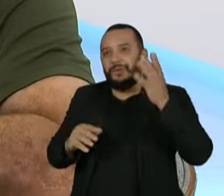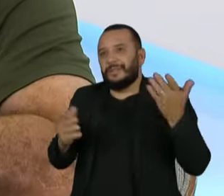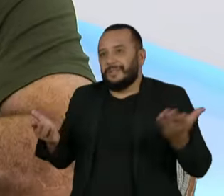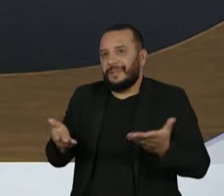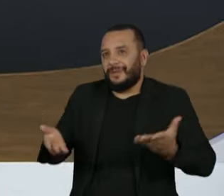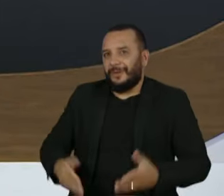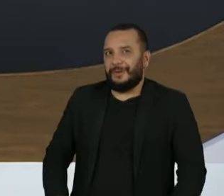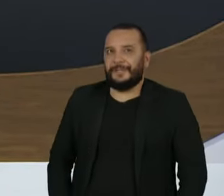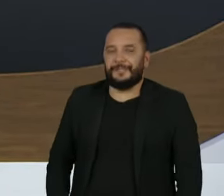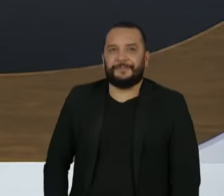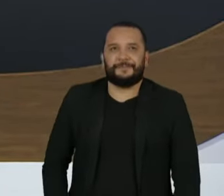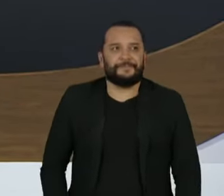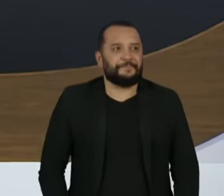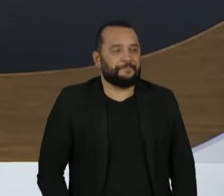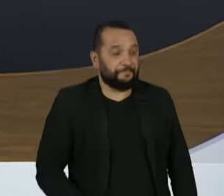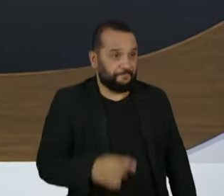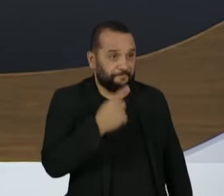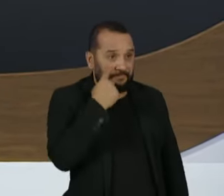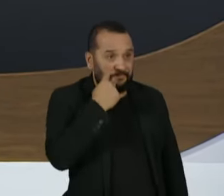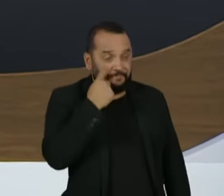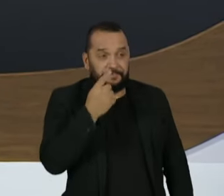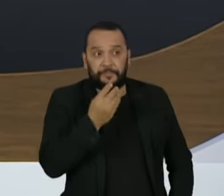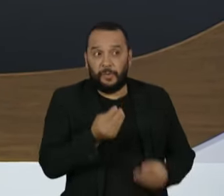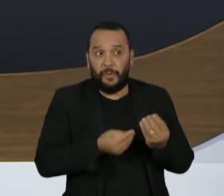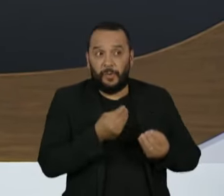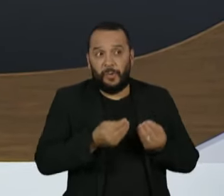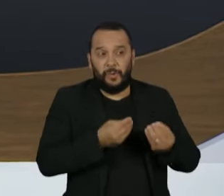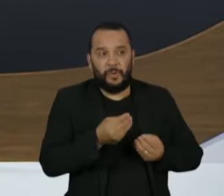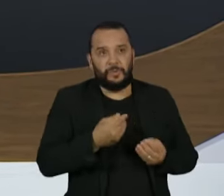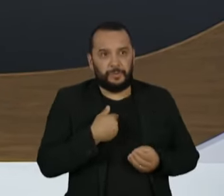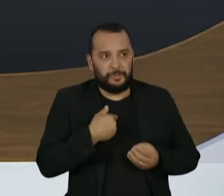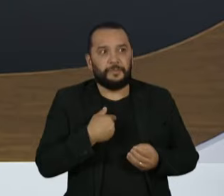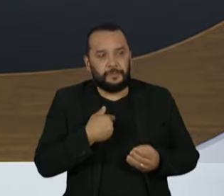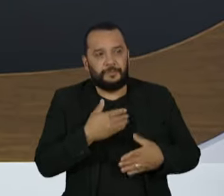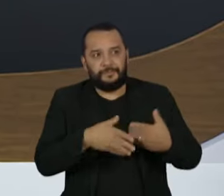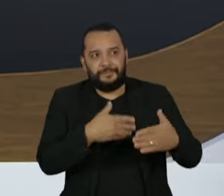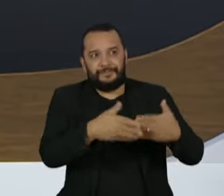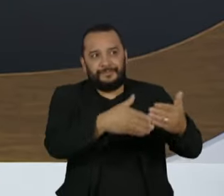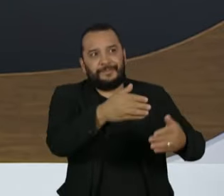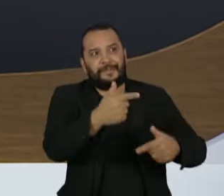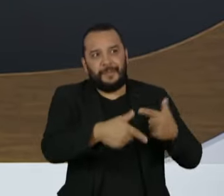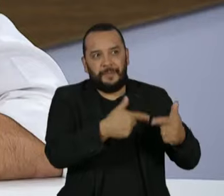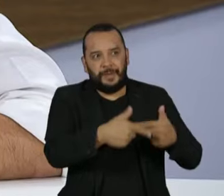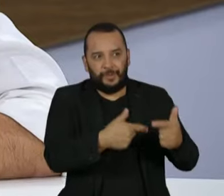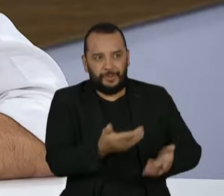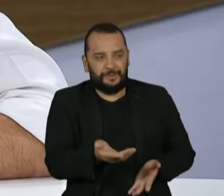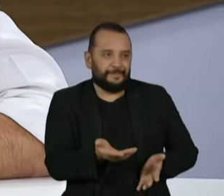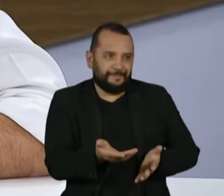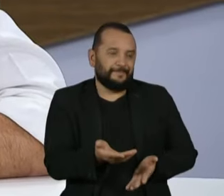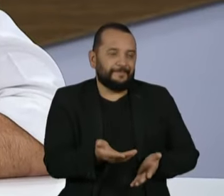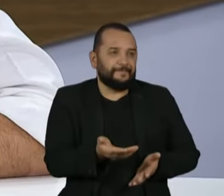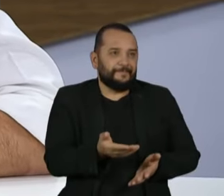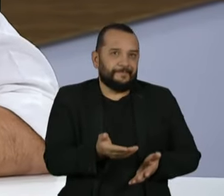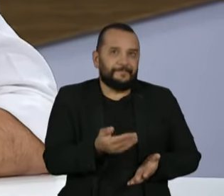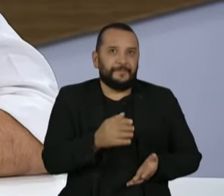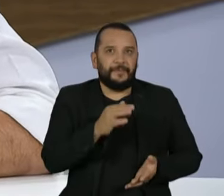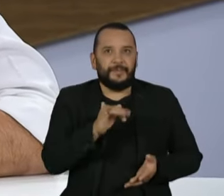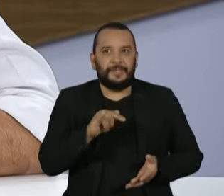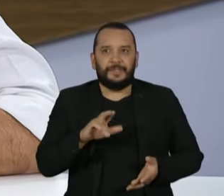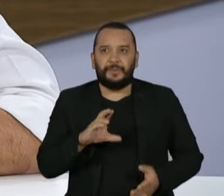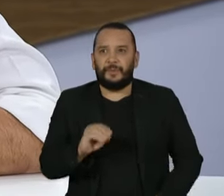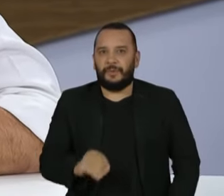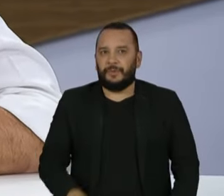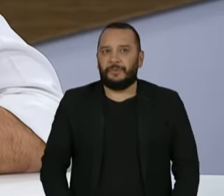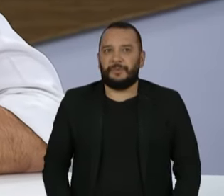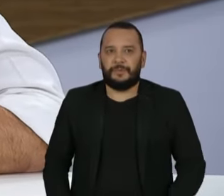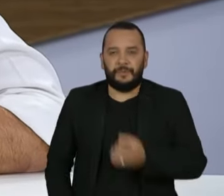então vamos ver que trabalhador vai ser esse a gente vai esmiuçando esse ao longo do programa por favor Francisco Boa noite